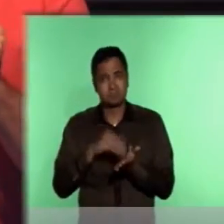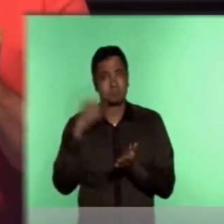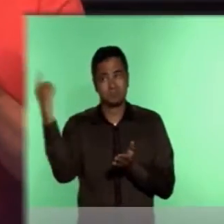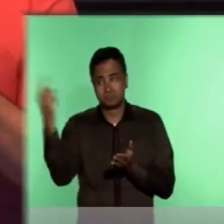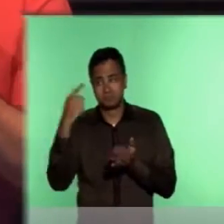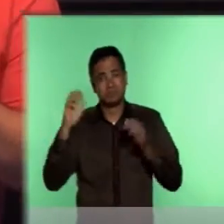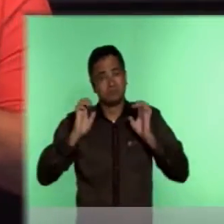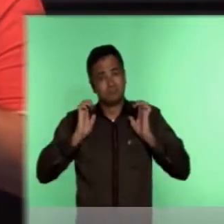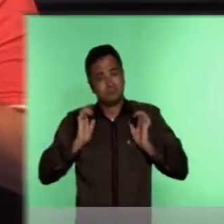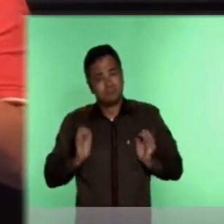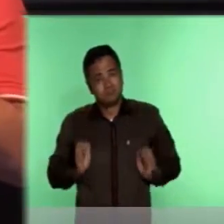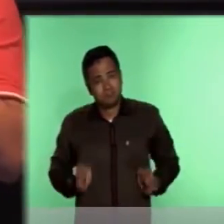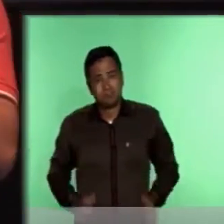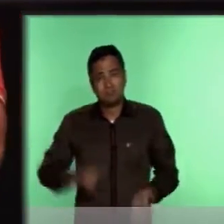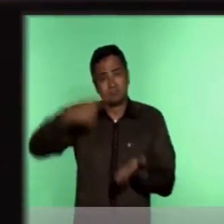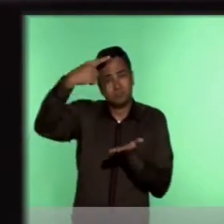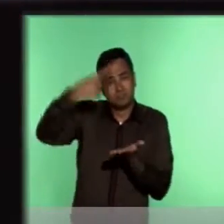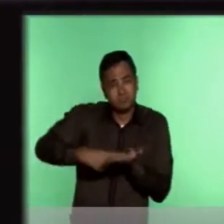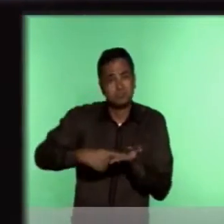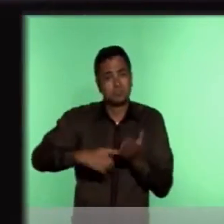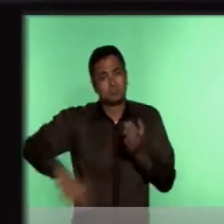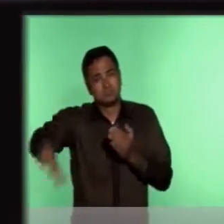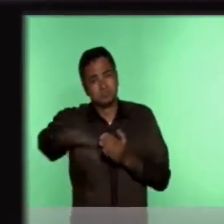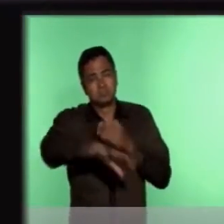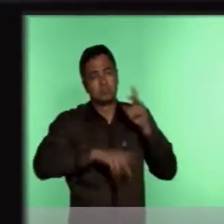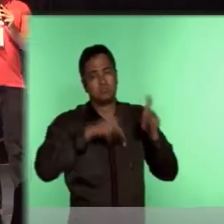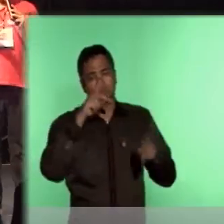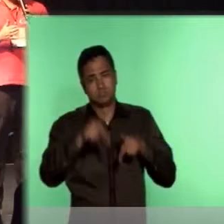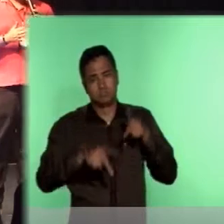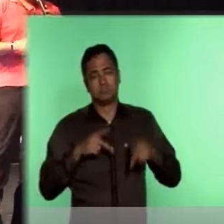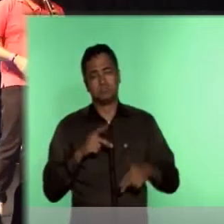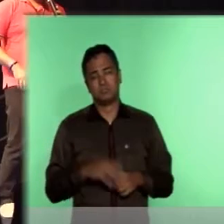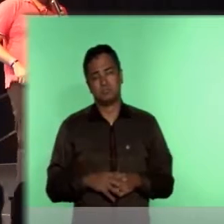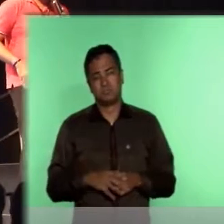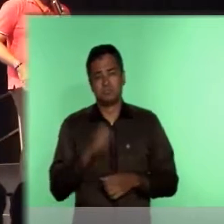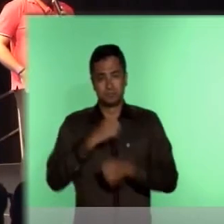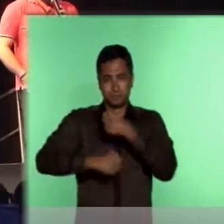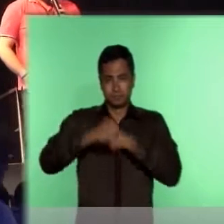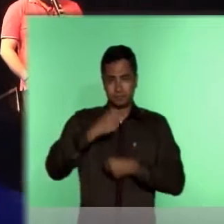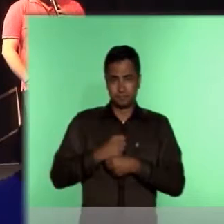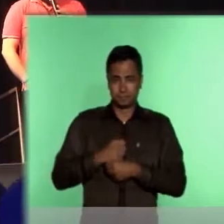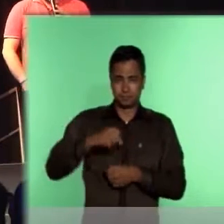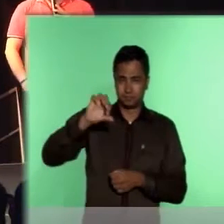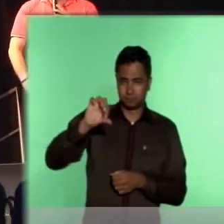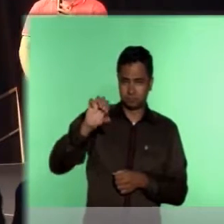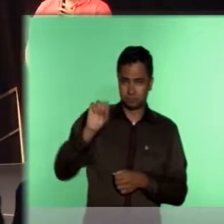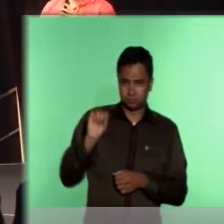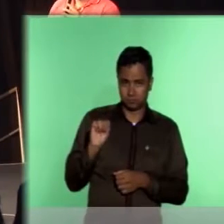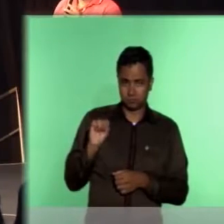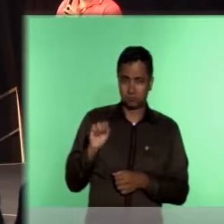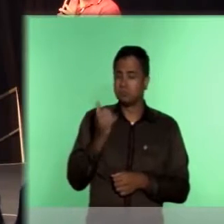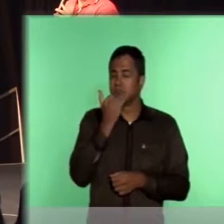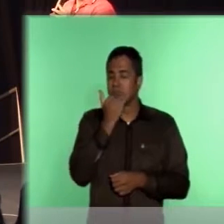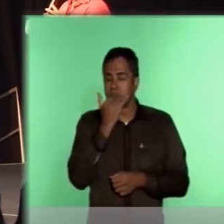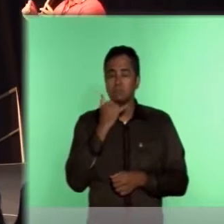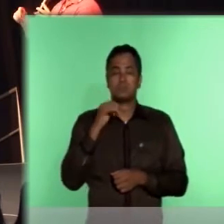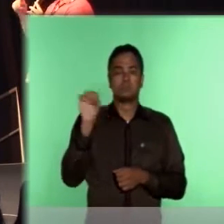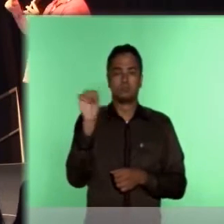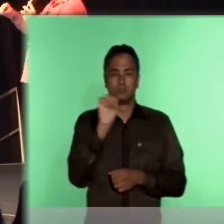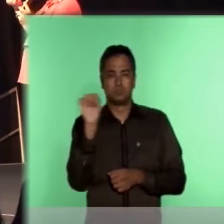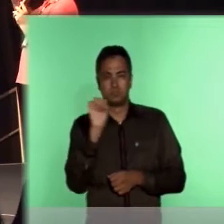população, porque em 1998 foi determinado na Constituição de 88 que o Brasil deveria,